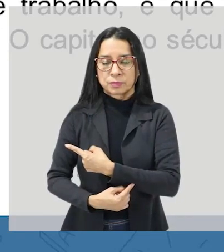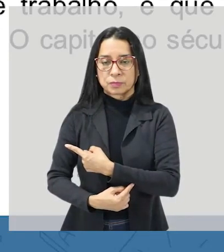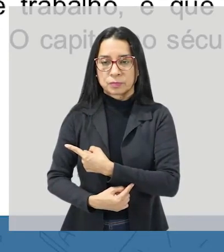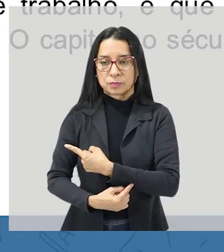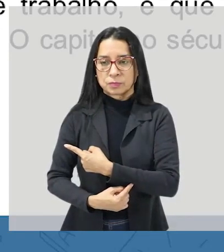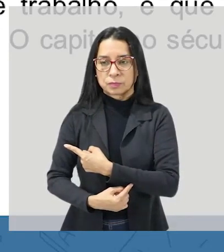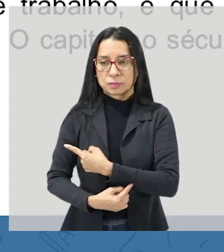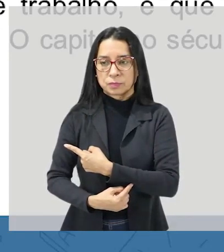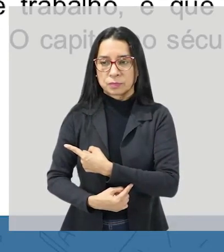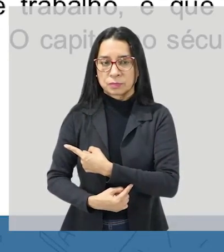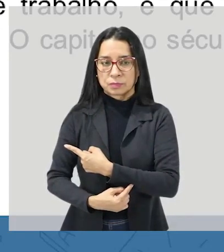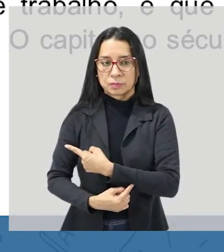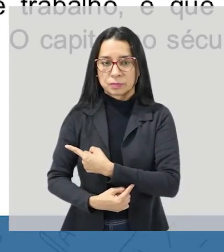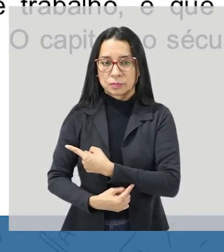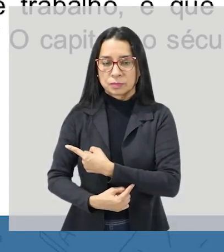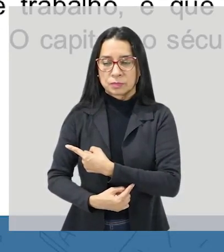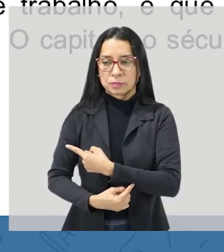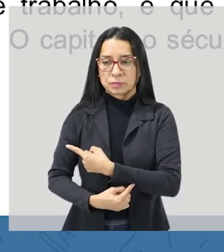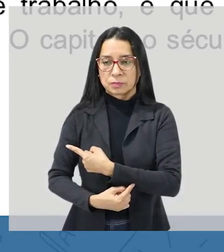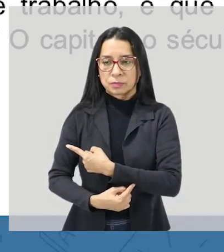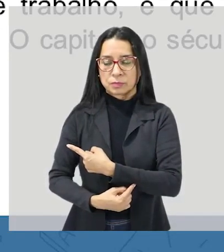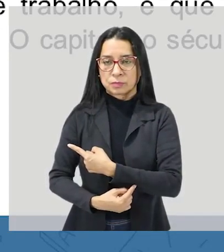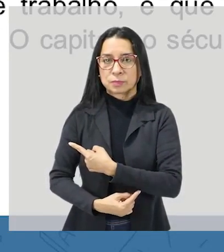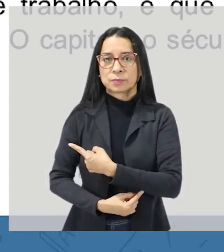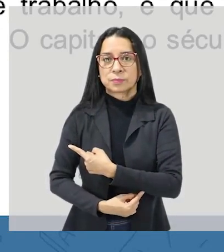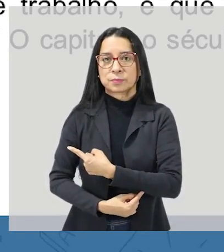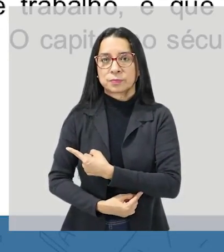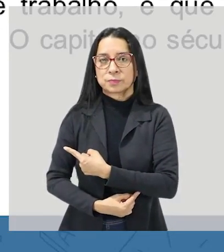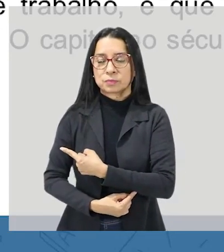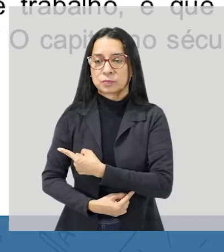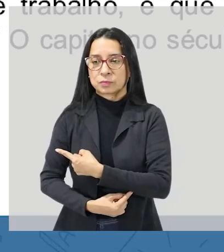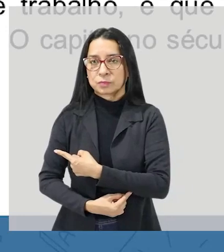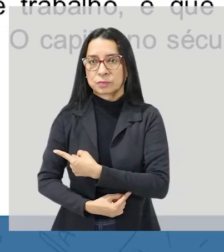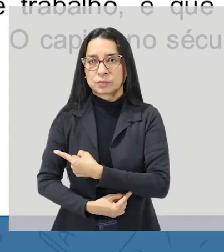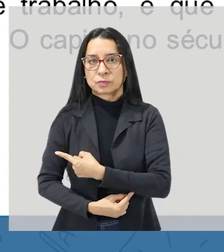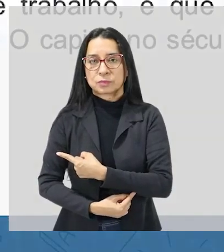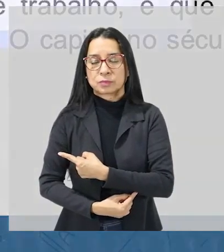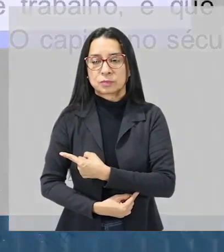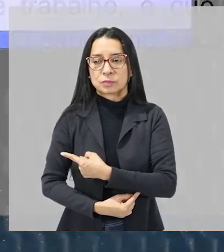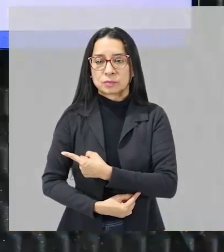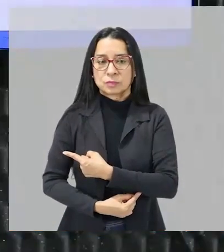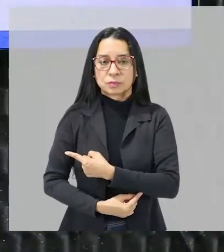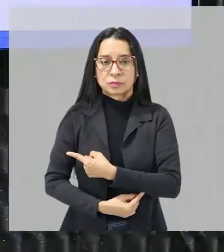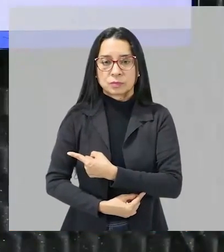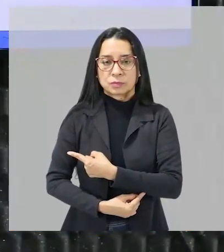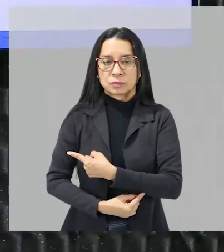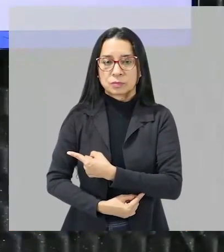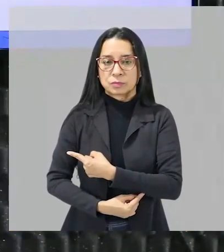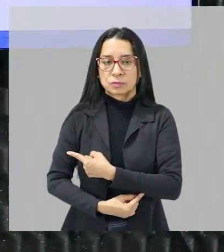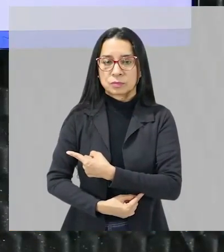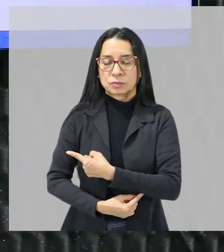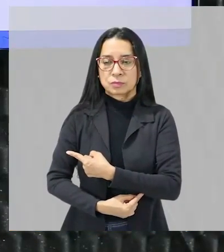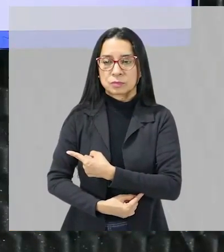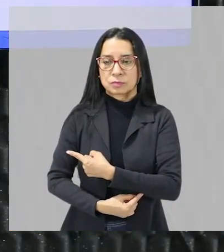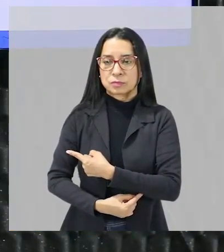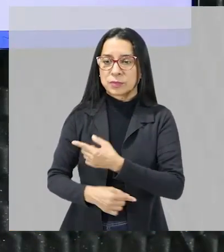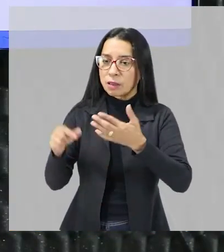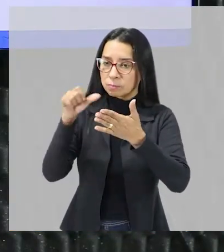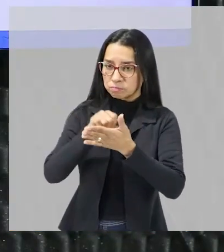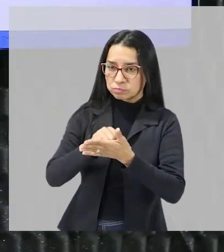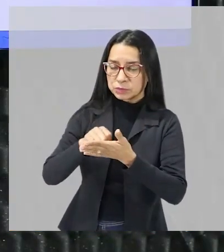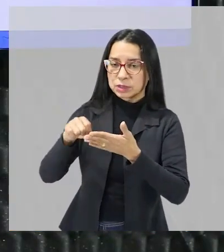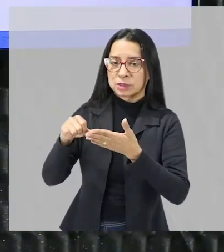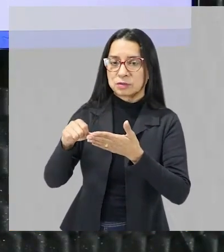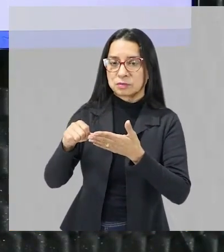a riqueza herdada aumenta mais rápido do que a renda e a produção. Grife essa parte aí.